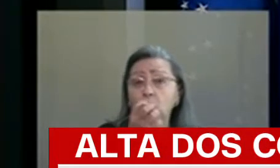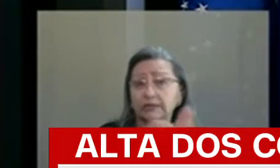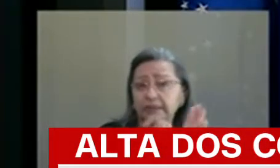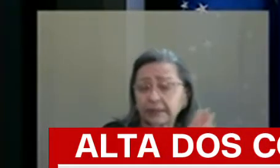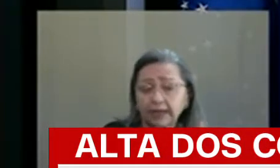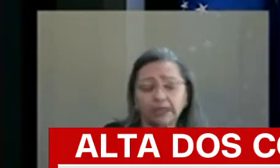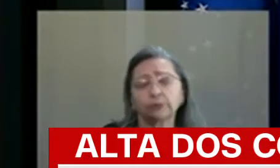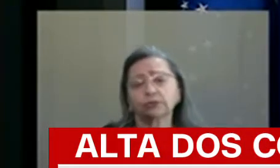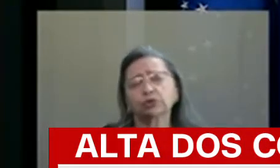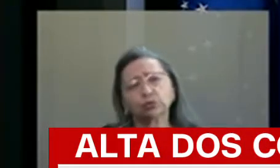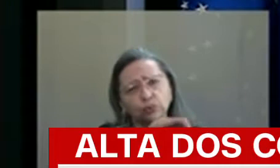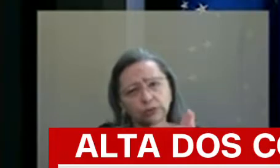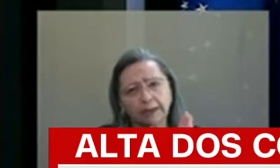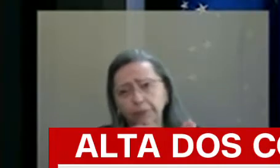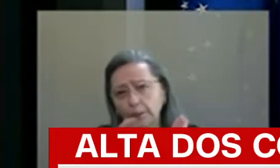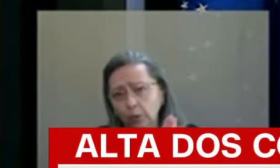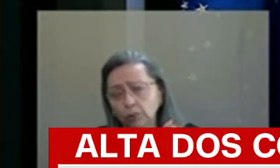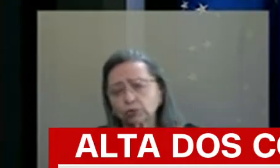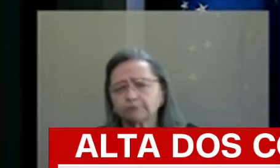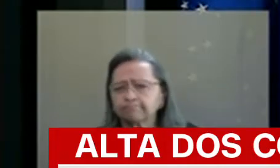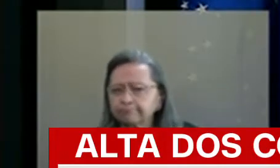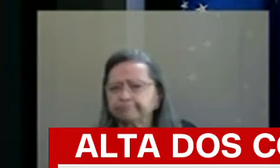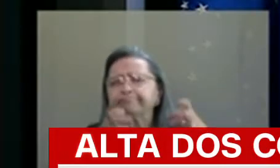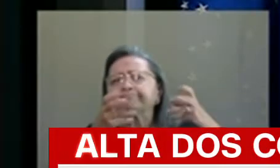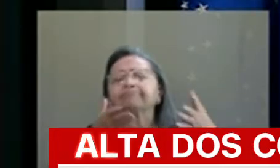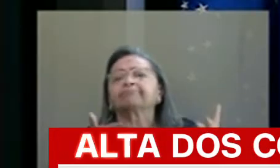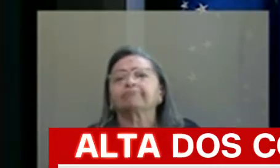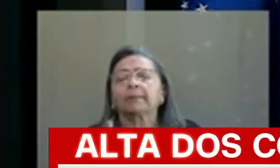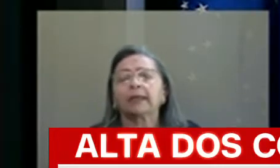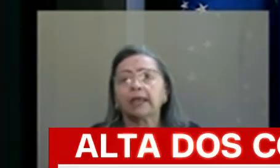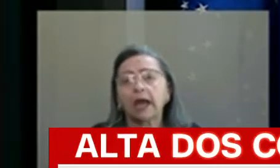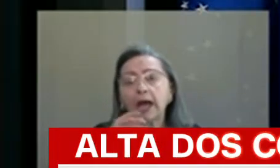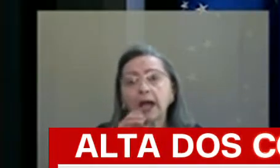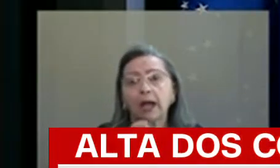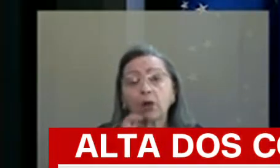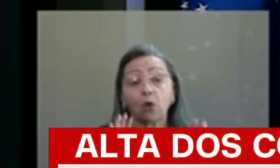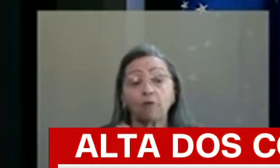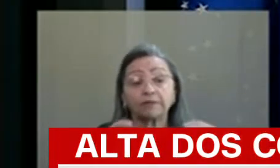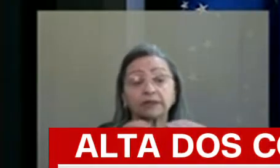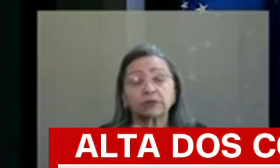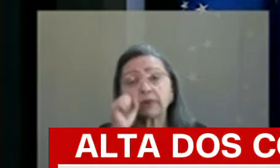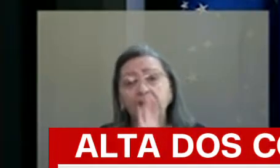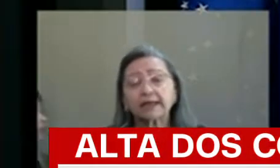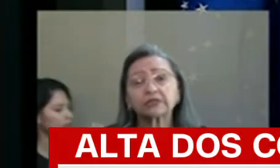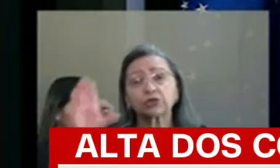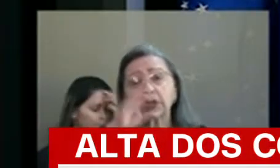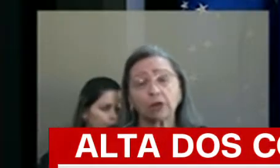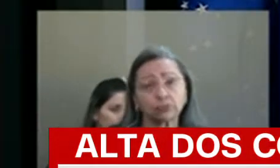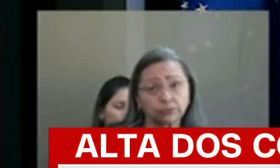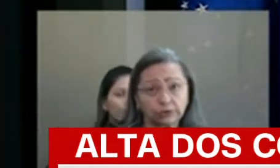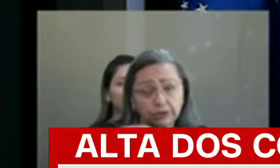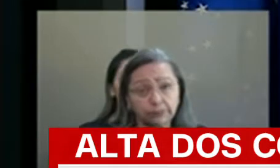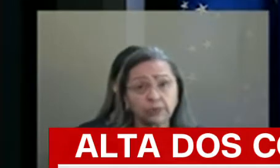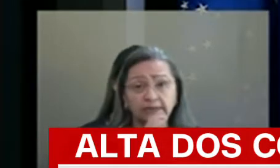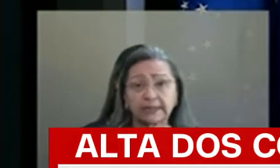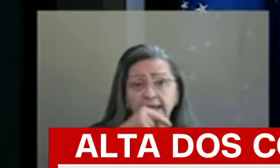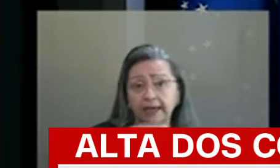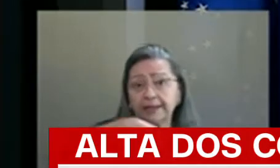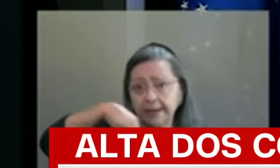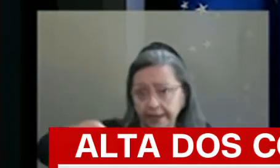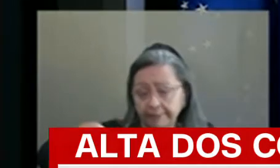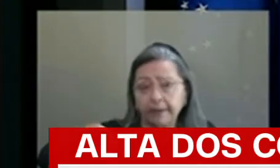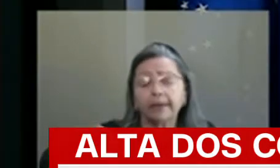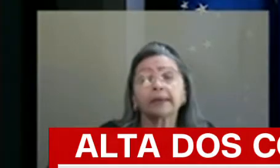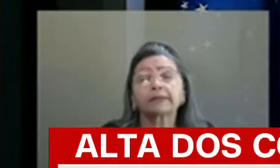medidas propostas, observamos que a Confederação Nacional dos Municípios, CNM, e